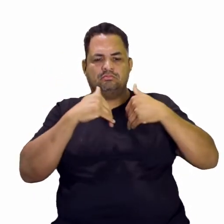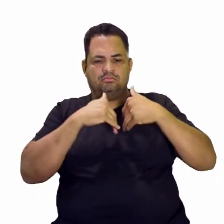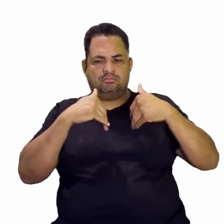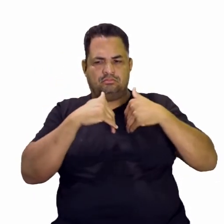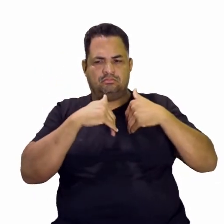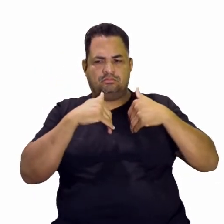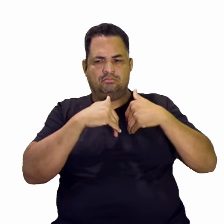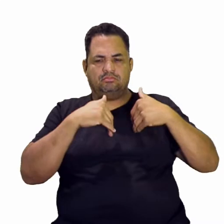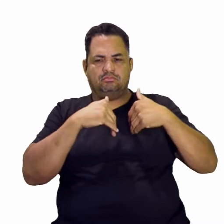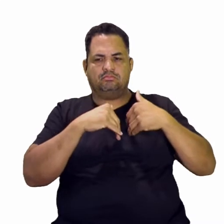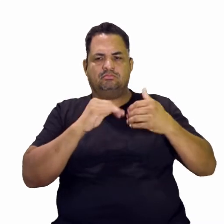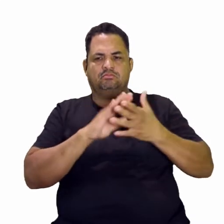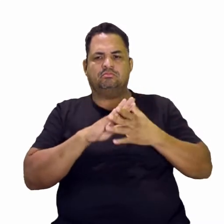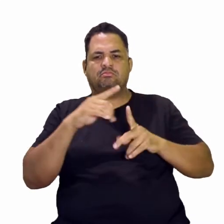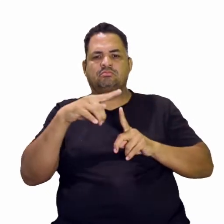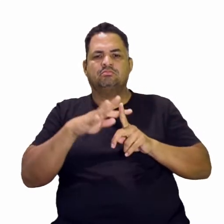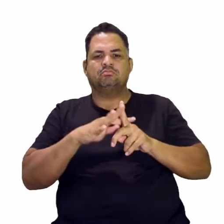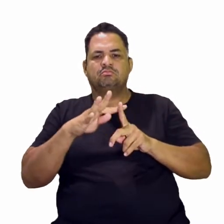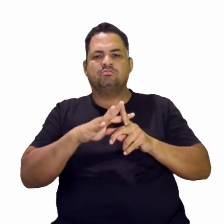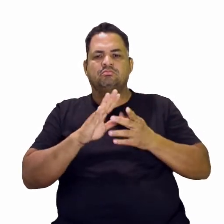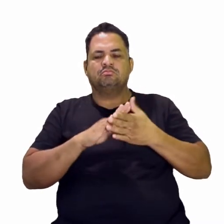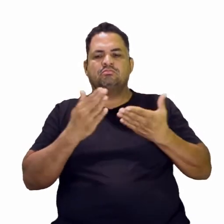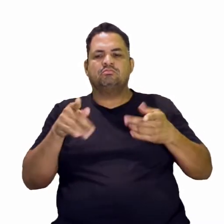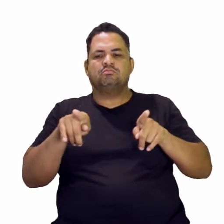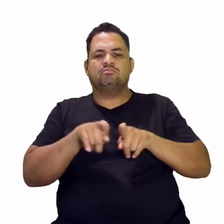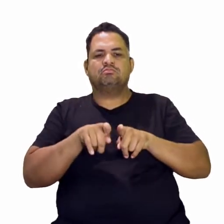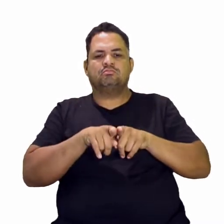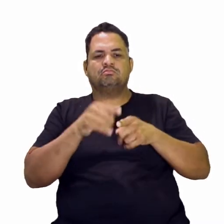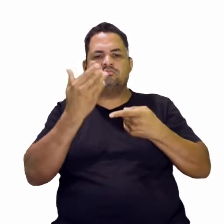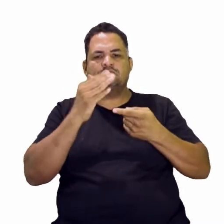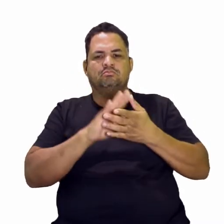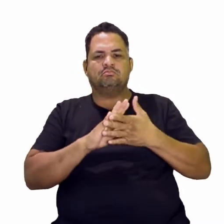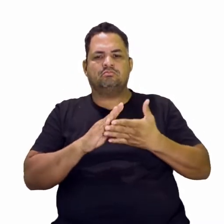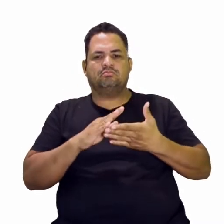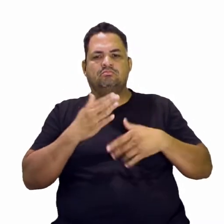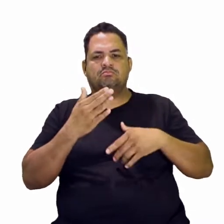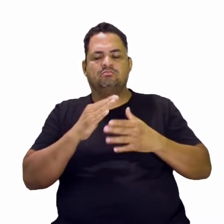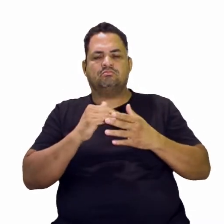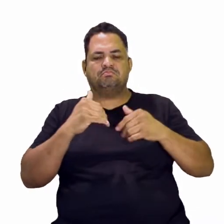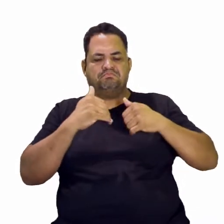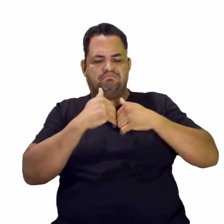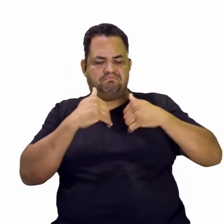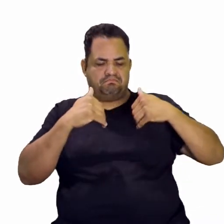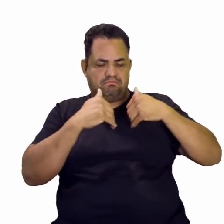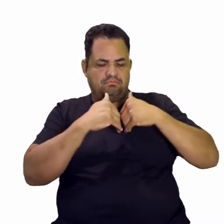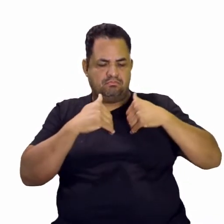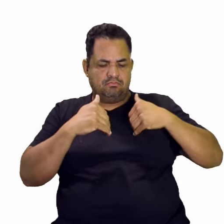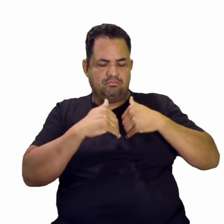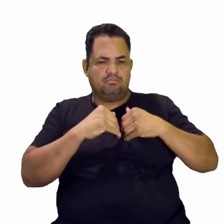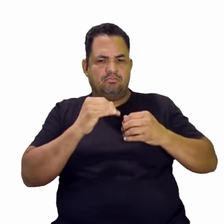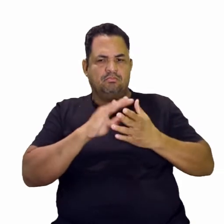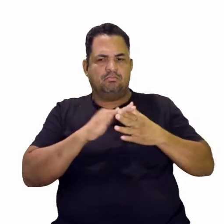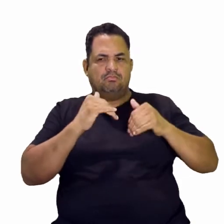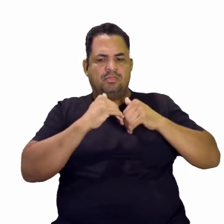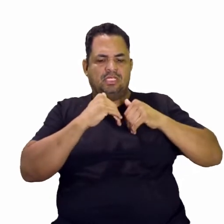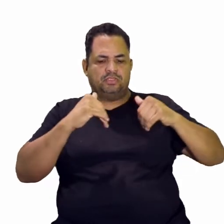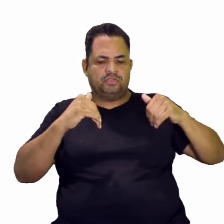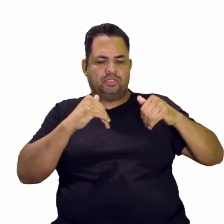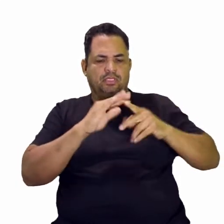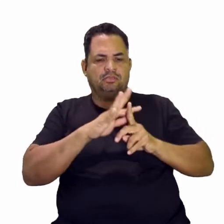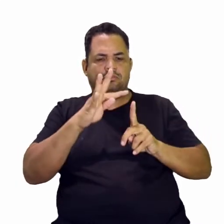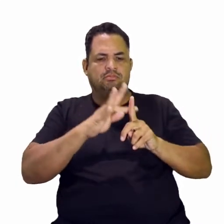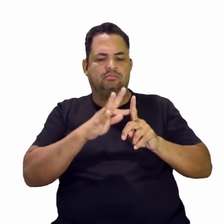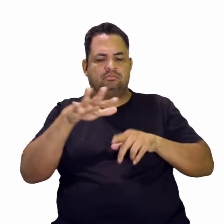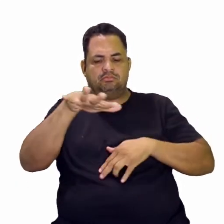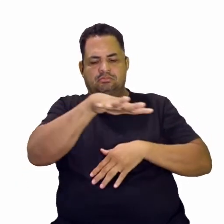térmico. Olha só. Os lipídios, eles atuam então como esse eficiente isolante térmico, ou seja, de isolar a temperatura do